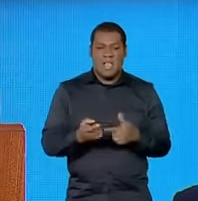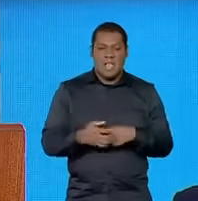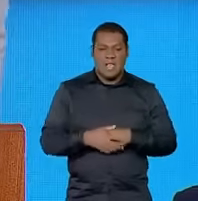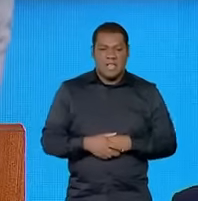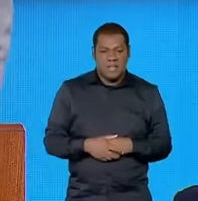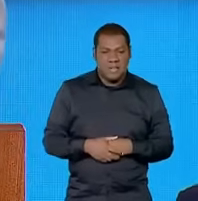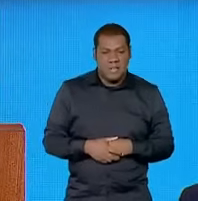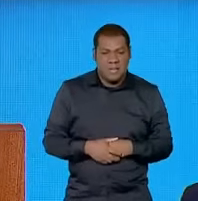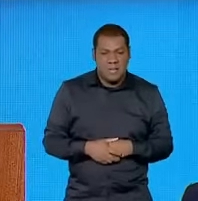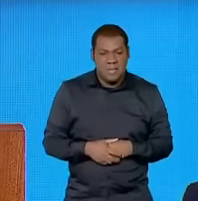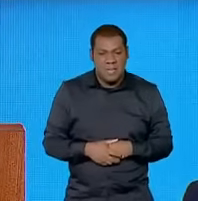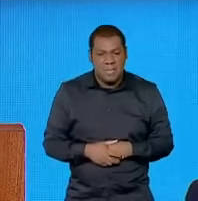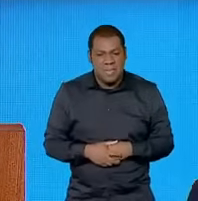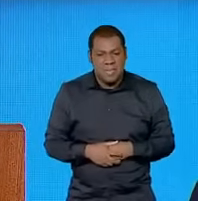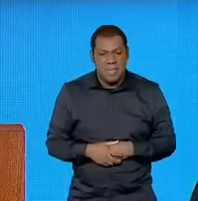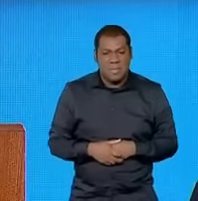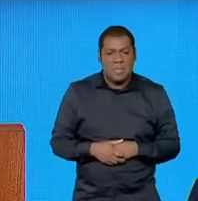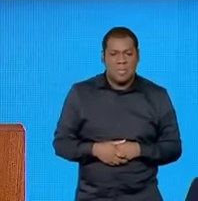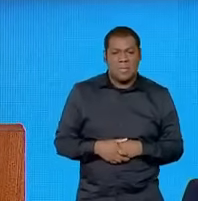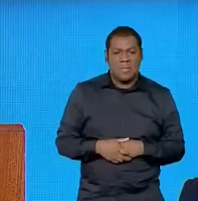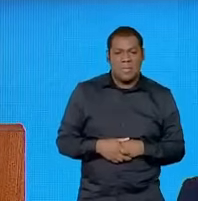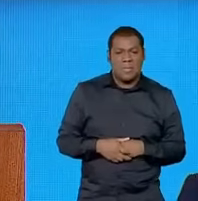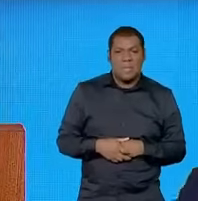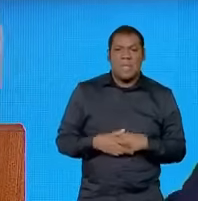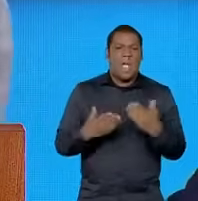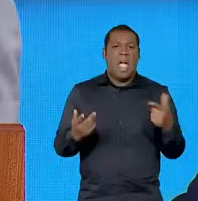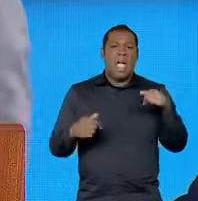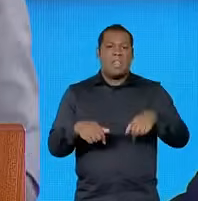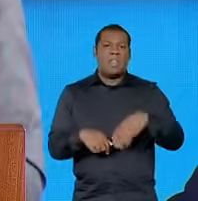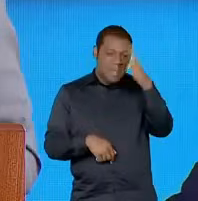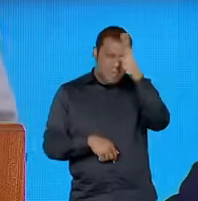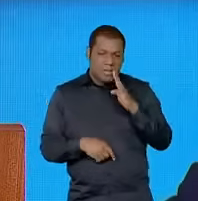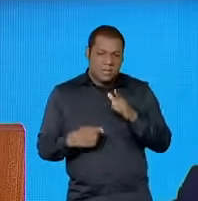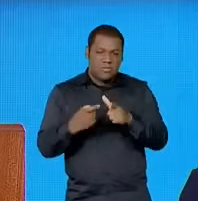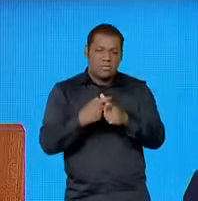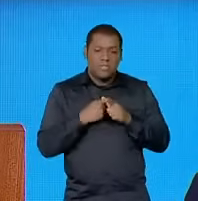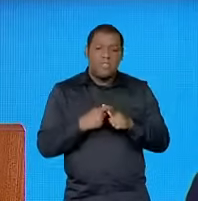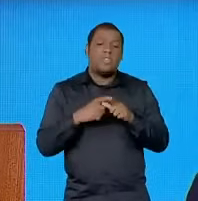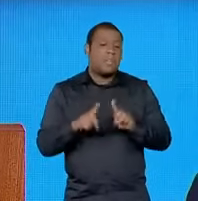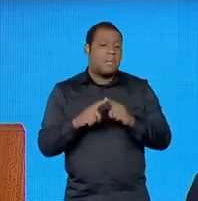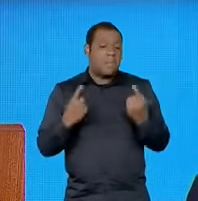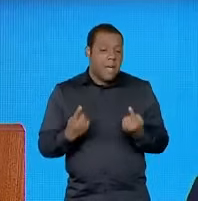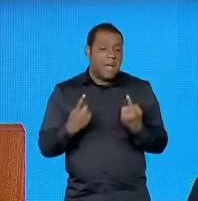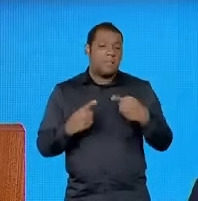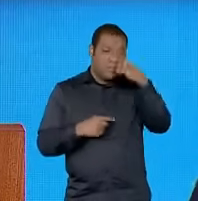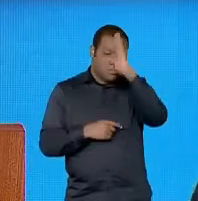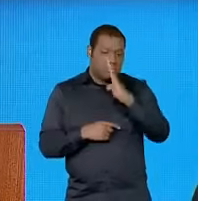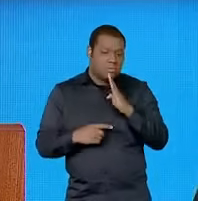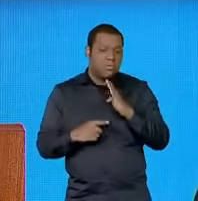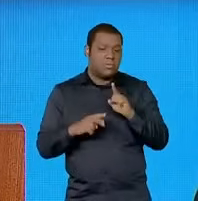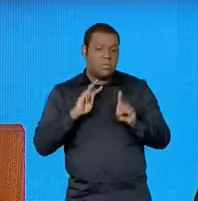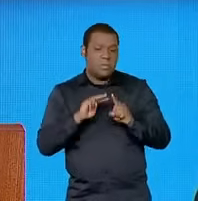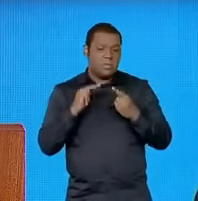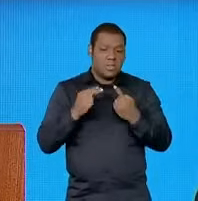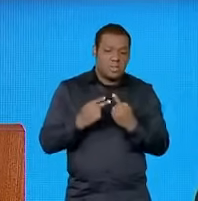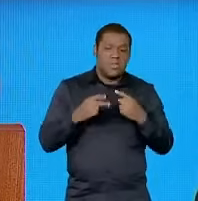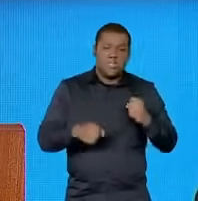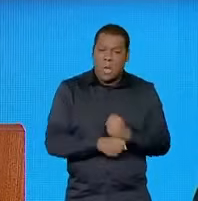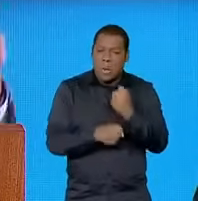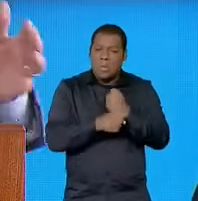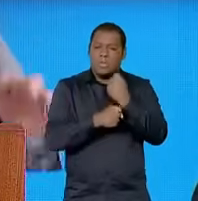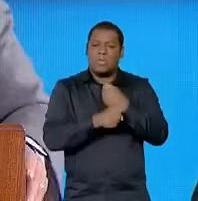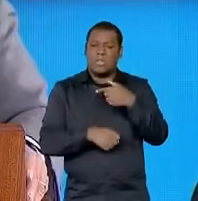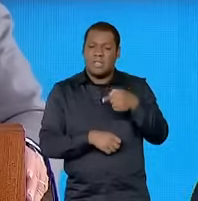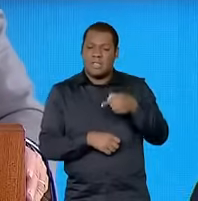E aquele 7 milhões de casas ficou na minha cabeça. E eu então, quando cheguei na presidência, fiquei pensando como é que a gente faz